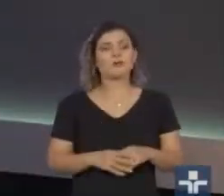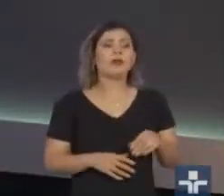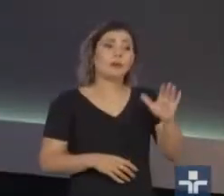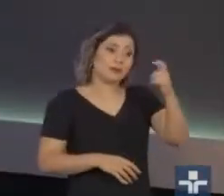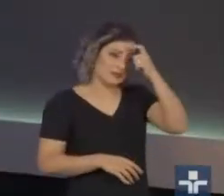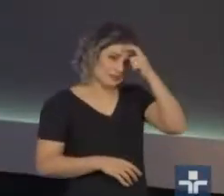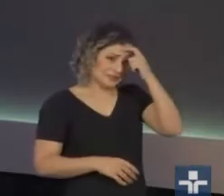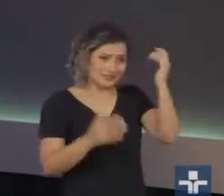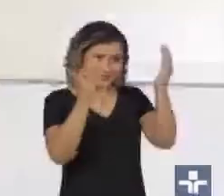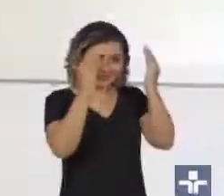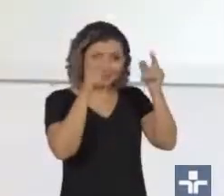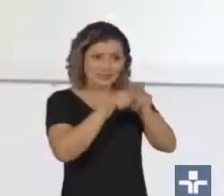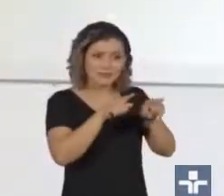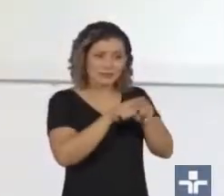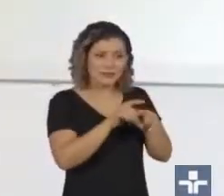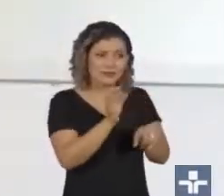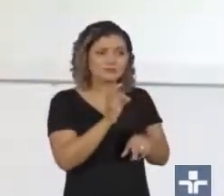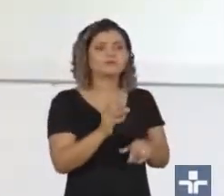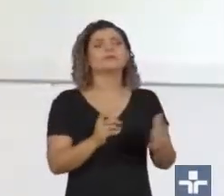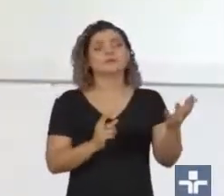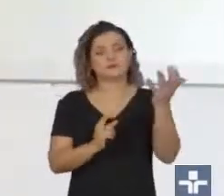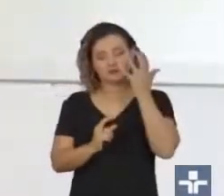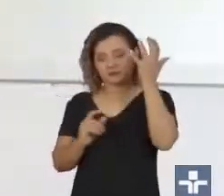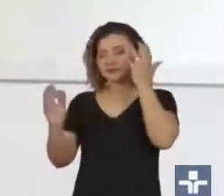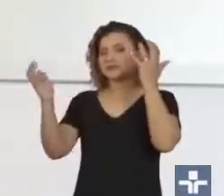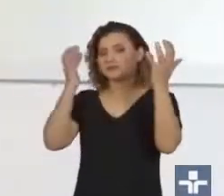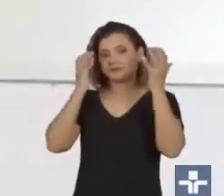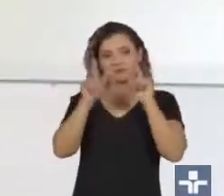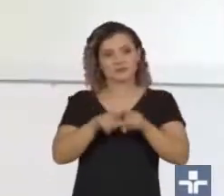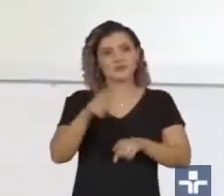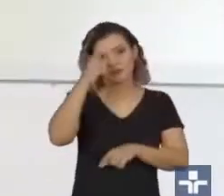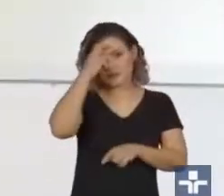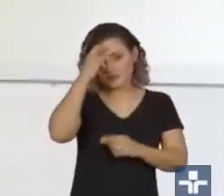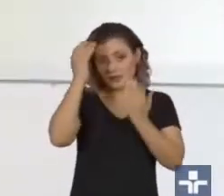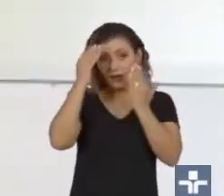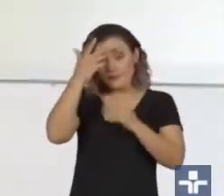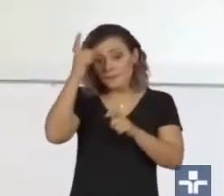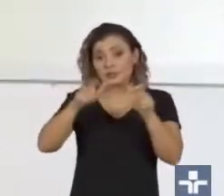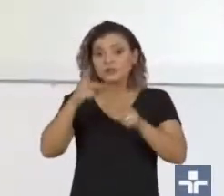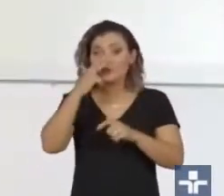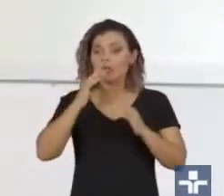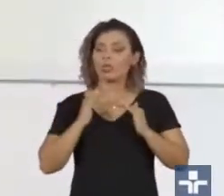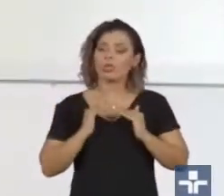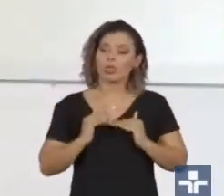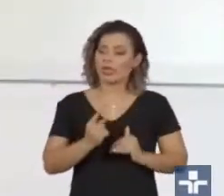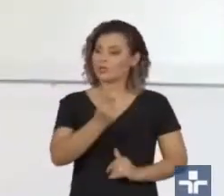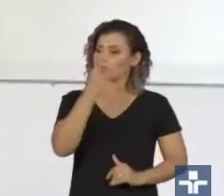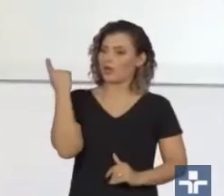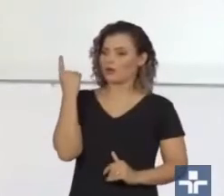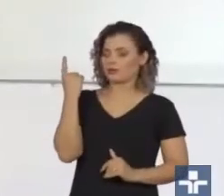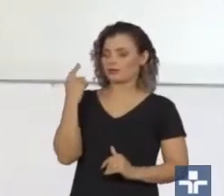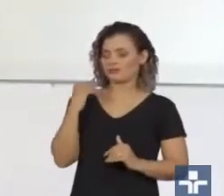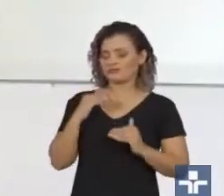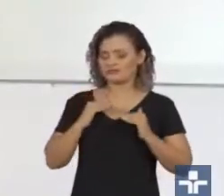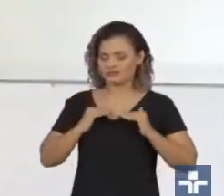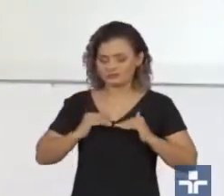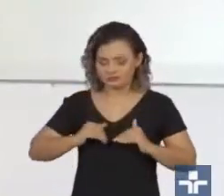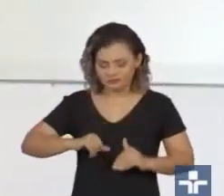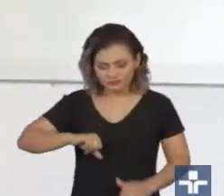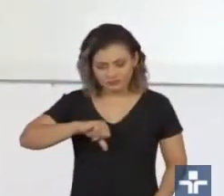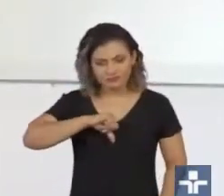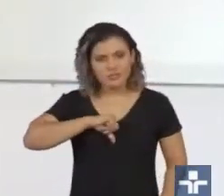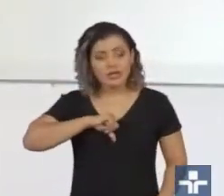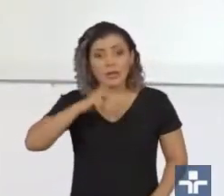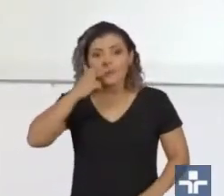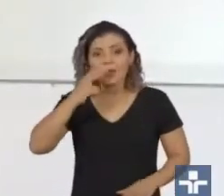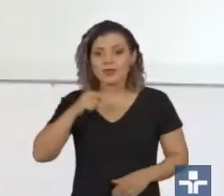psicológico conta muito, né? Exato, as pessoas acabam desanimando no primeiro não, ou então acredita, né, que